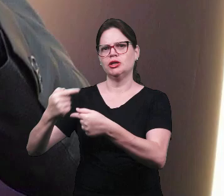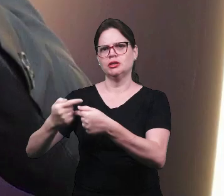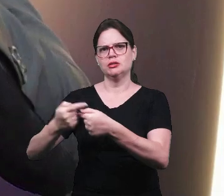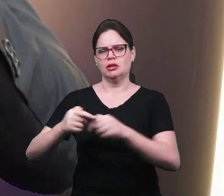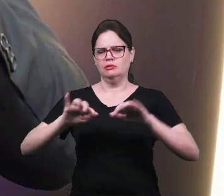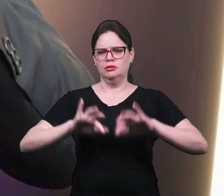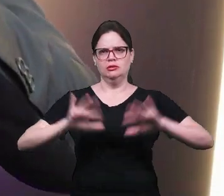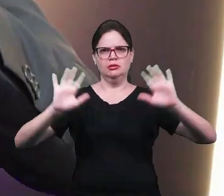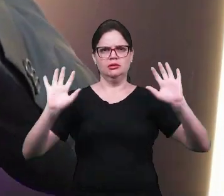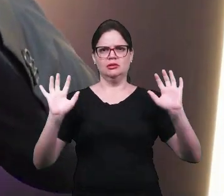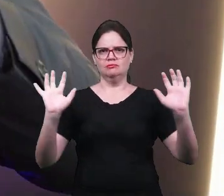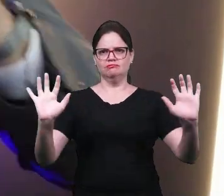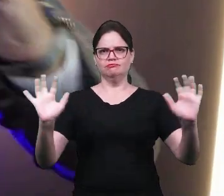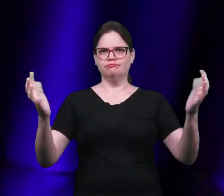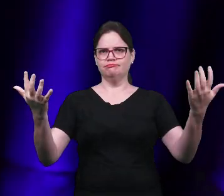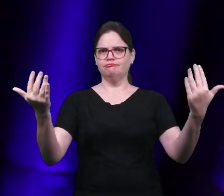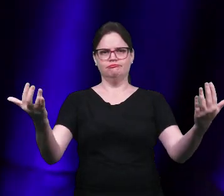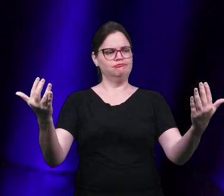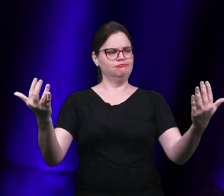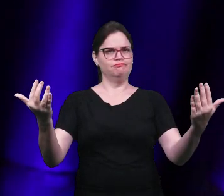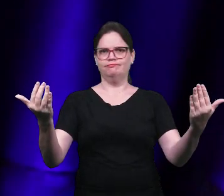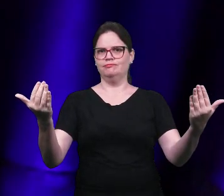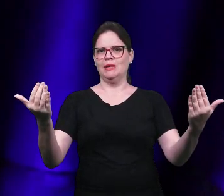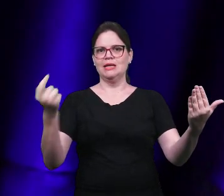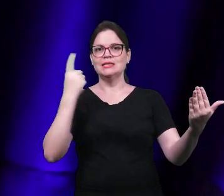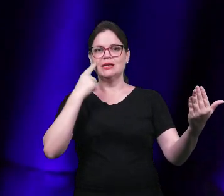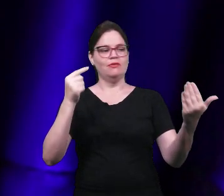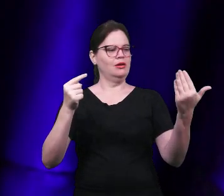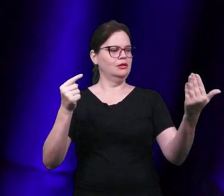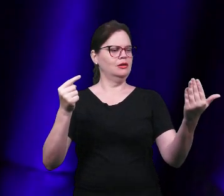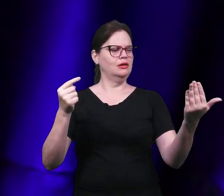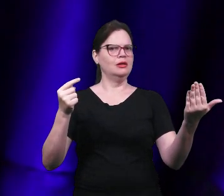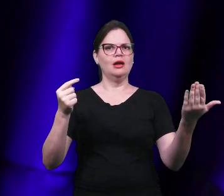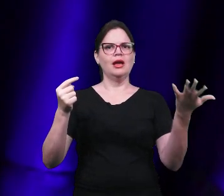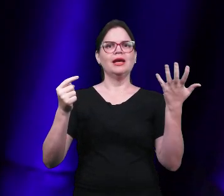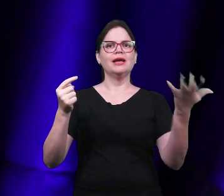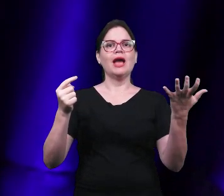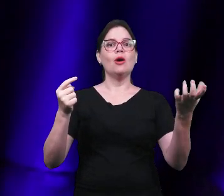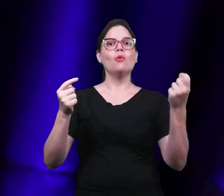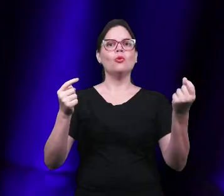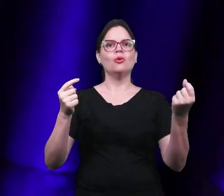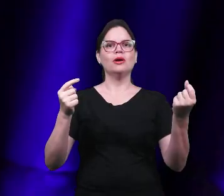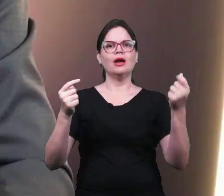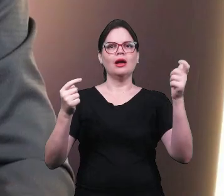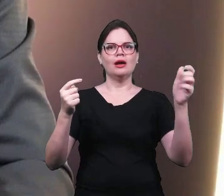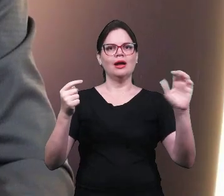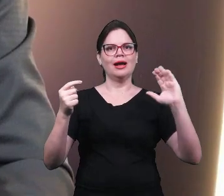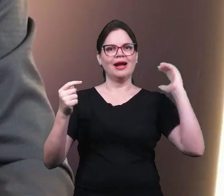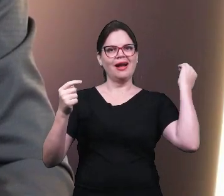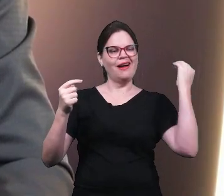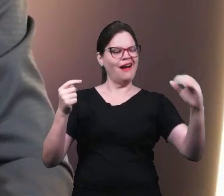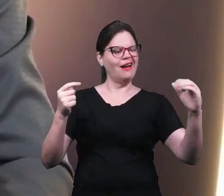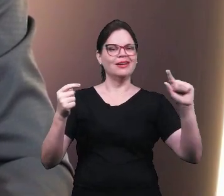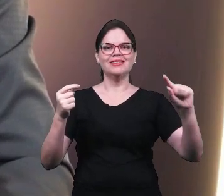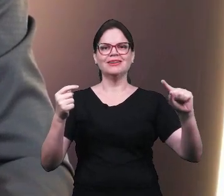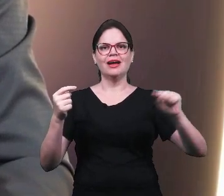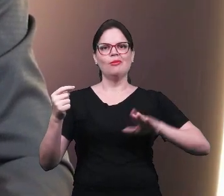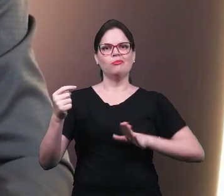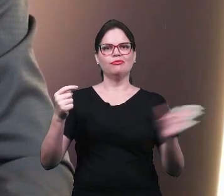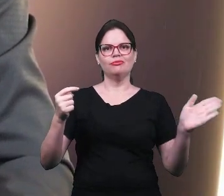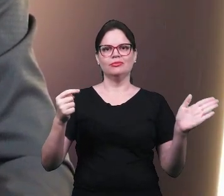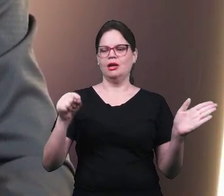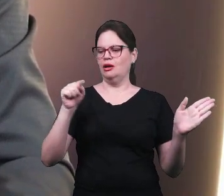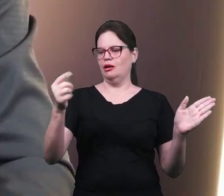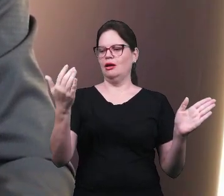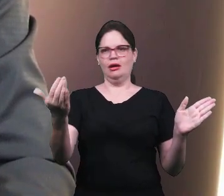desejo de desvirtuar o projeto do Senhor, como hoje, né? Mas nós temos que ter essa